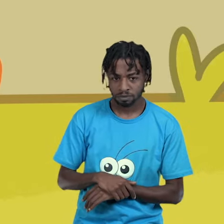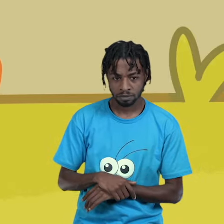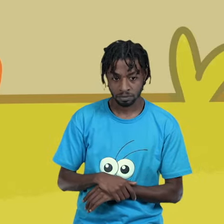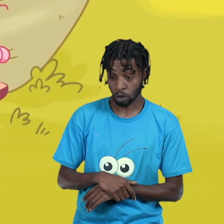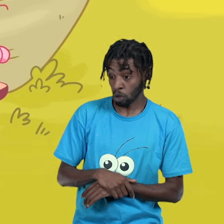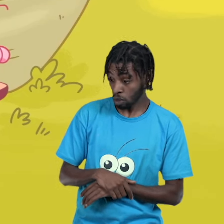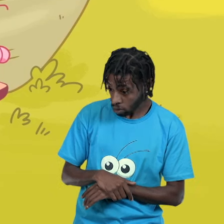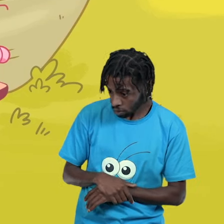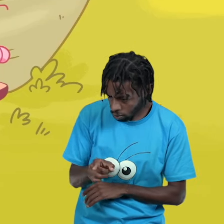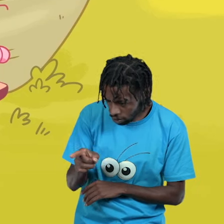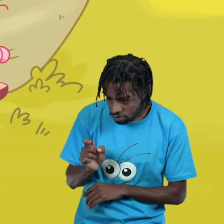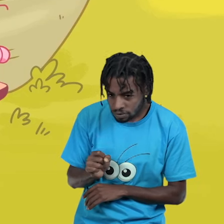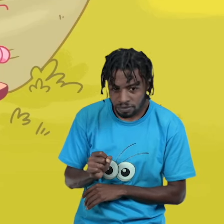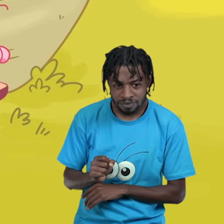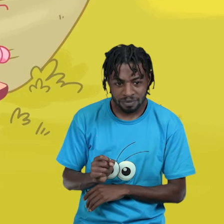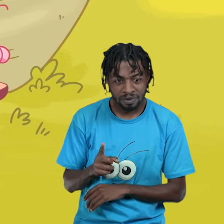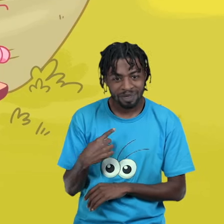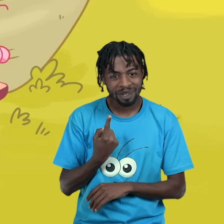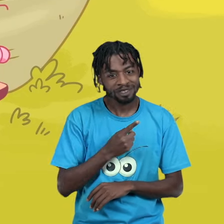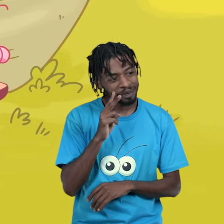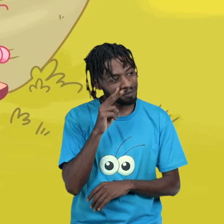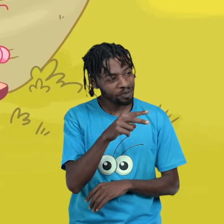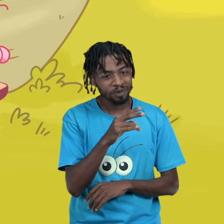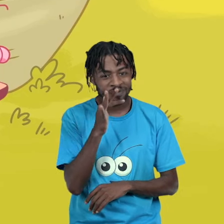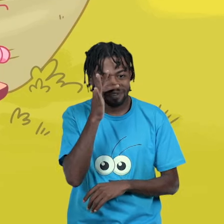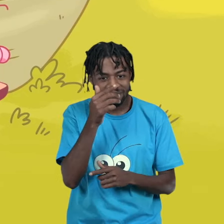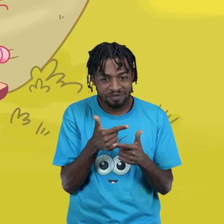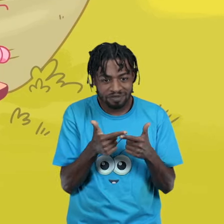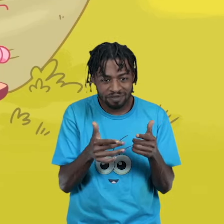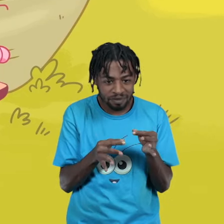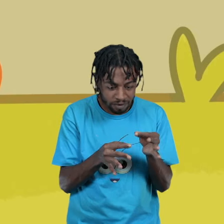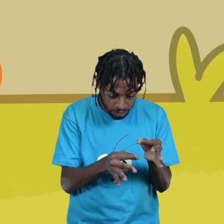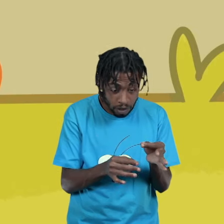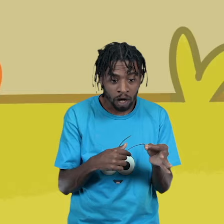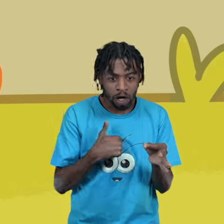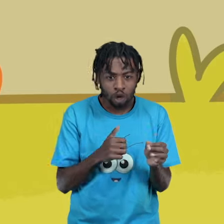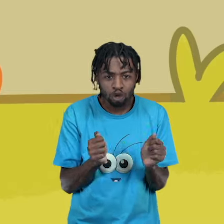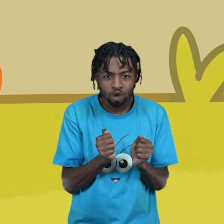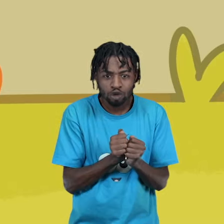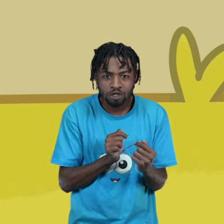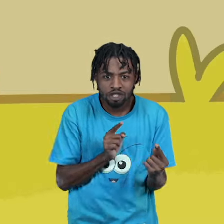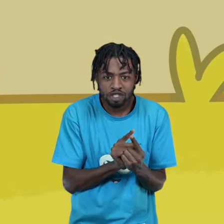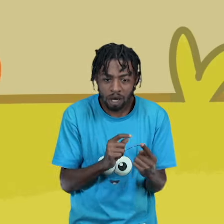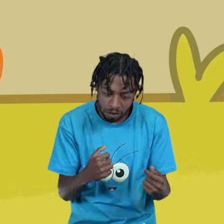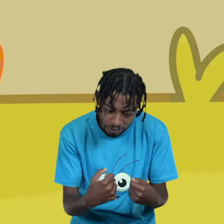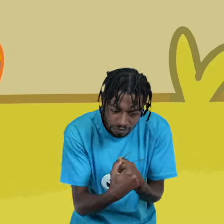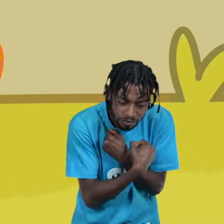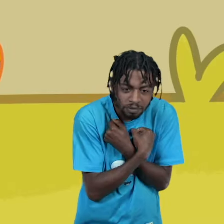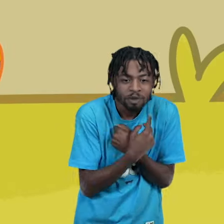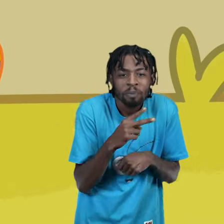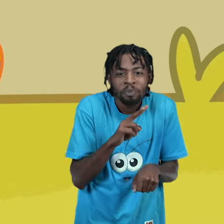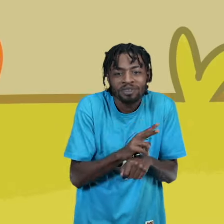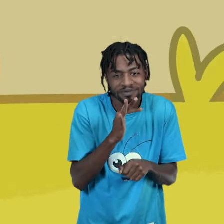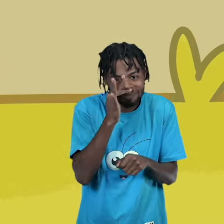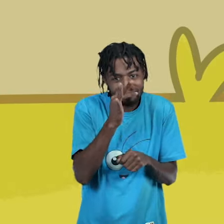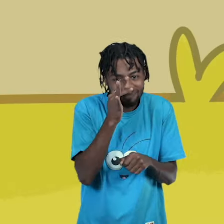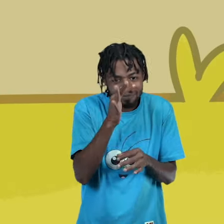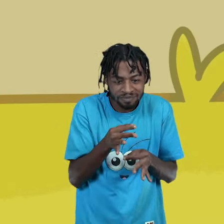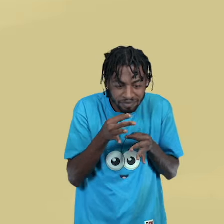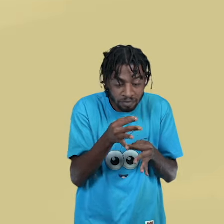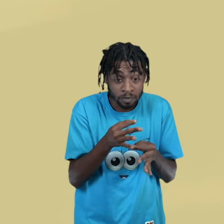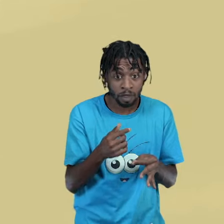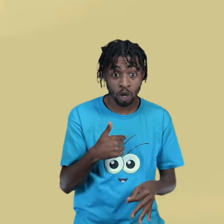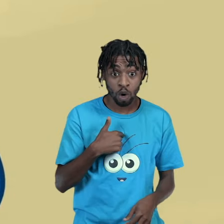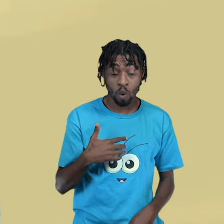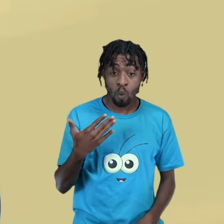Ei! O que é isso? A gente viu um Trevinho no chão! E ficamos juntinhos protegendo ele!